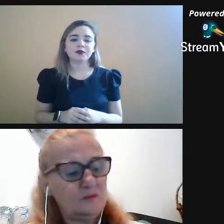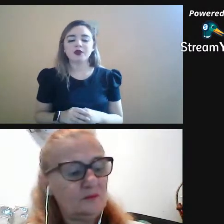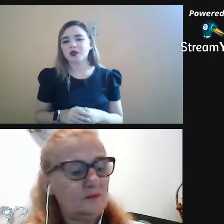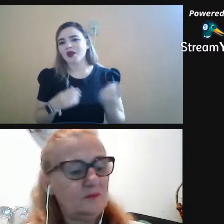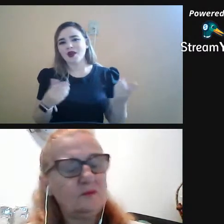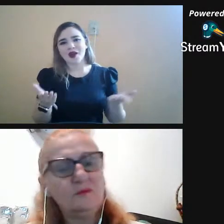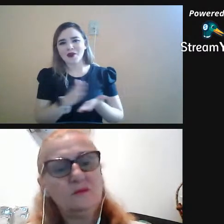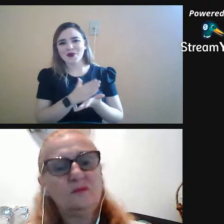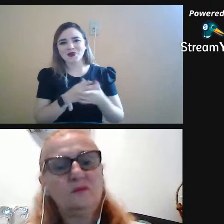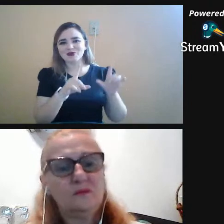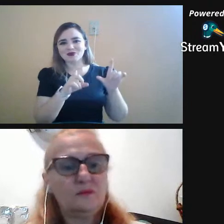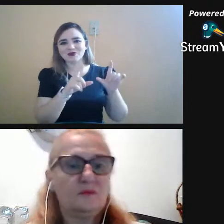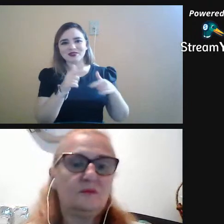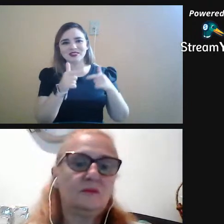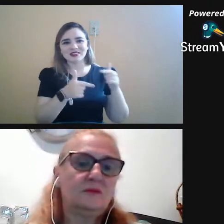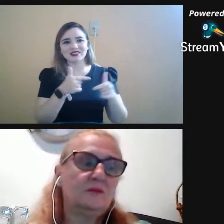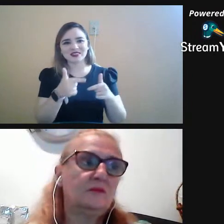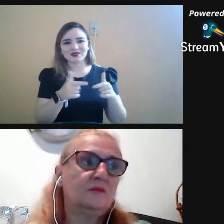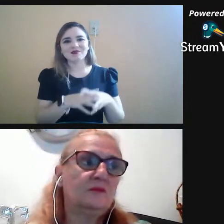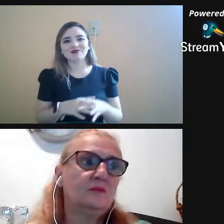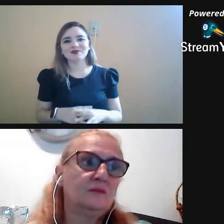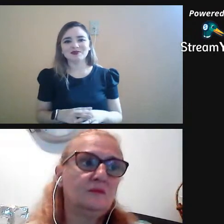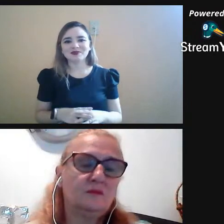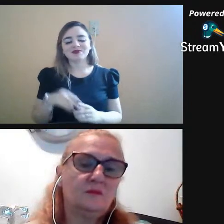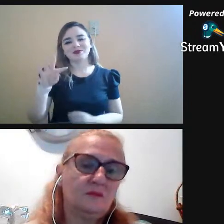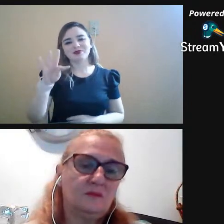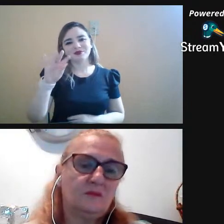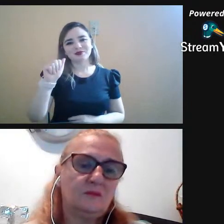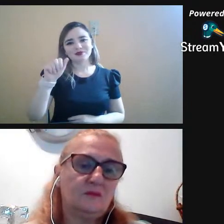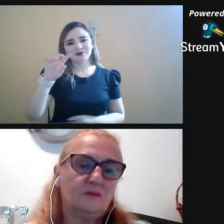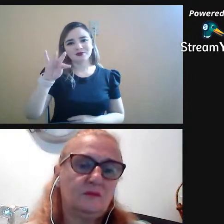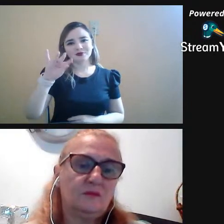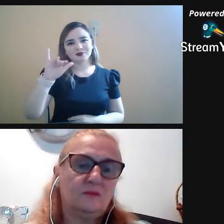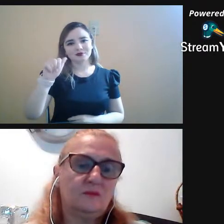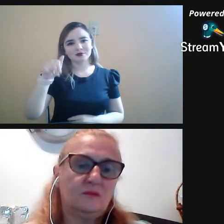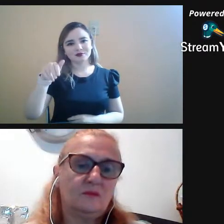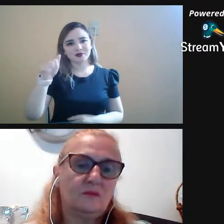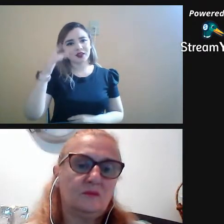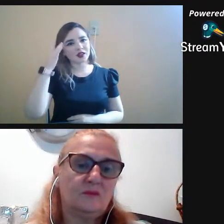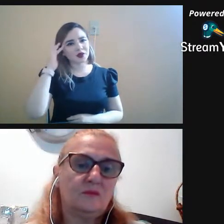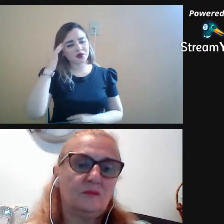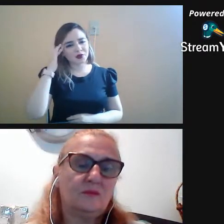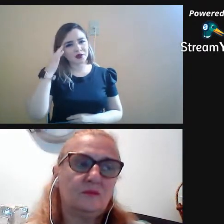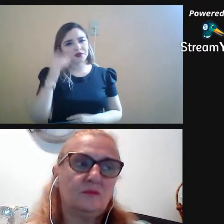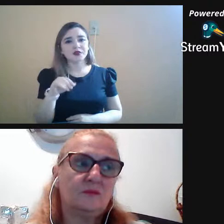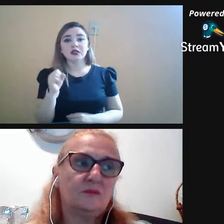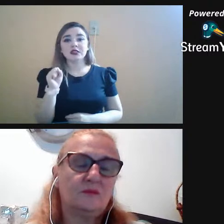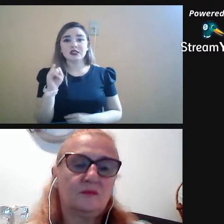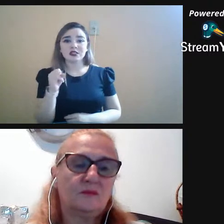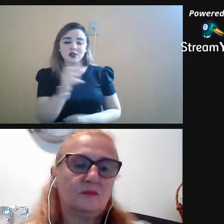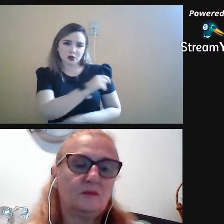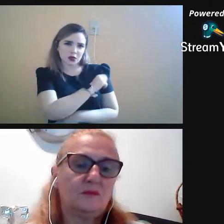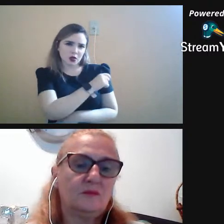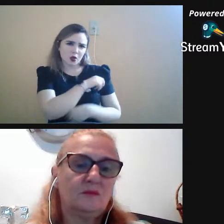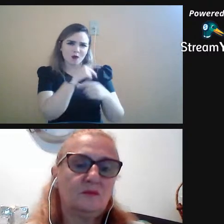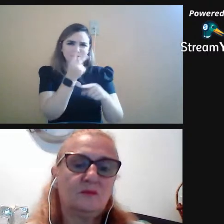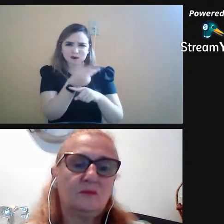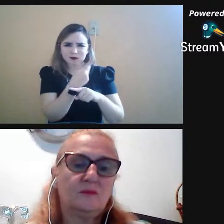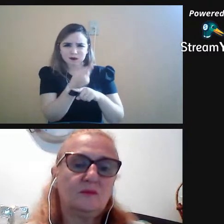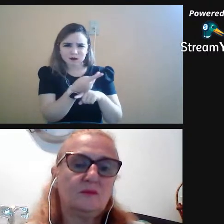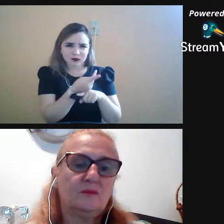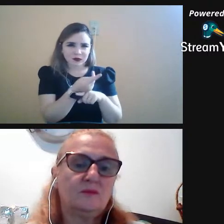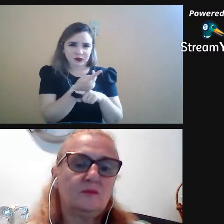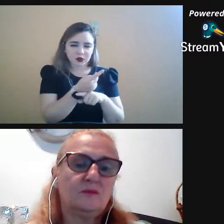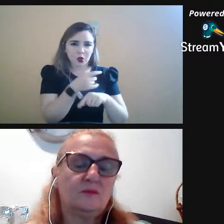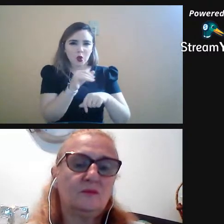trabalho. Tatiana, eu acho, inclusive, que se os alunos procurarem no YouTube, provavelmente eles